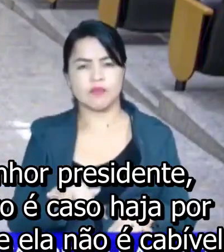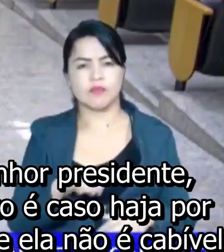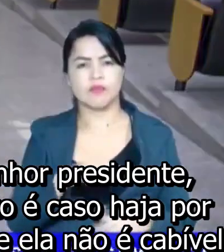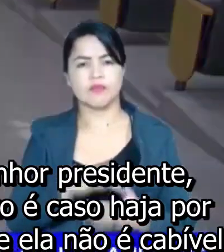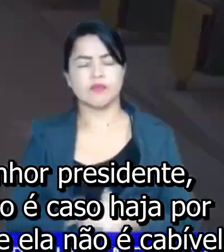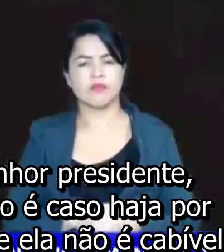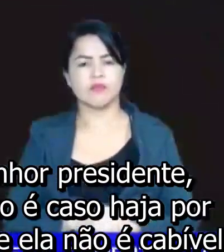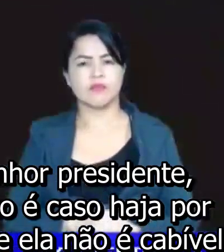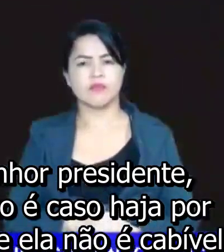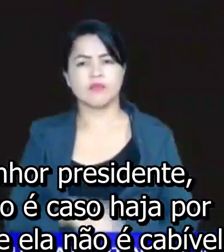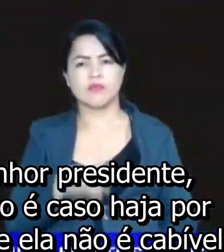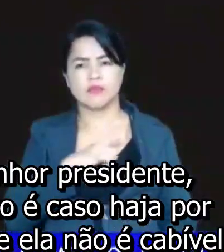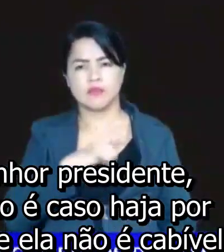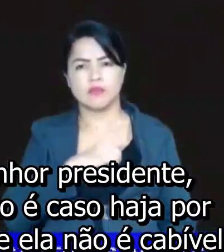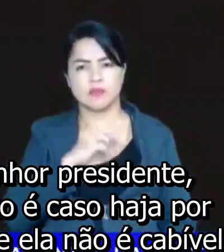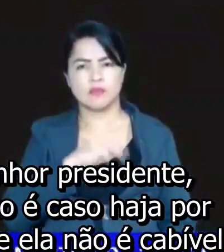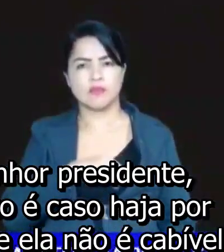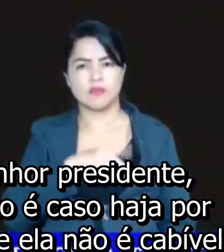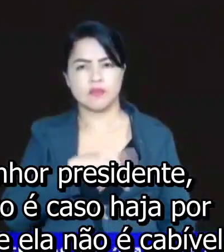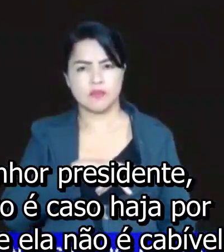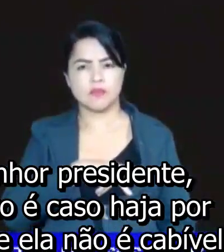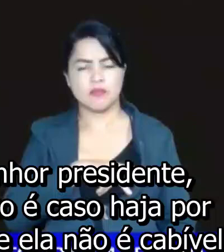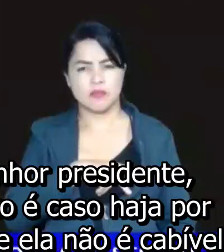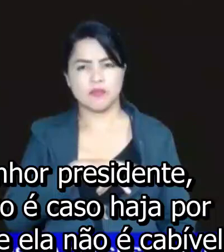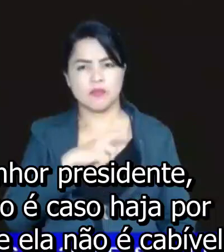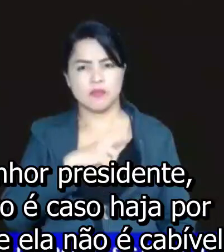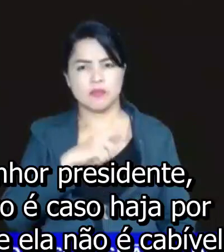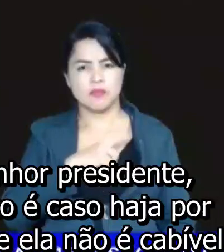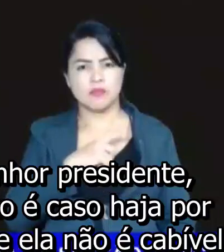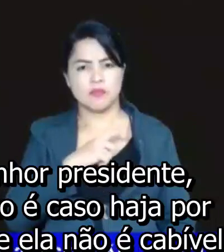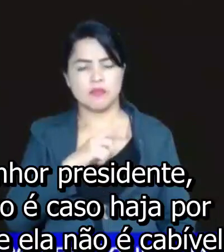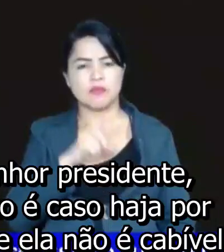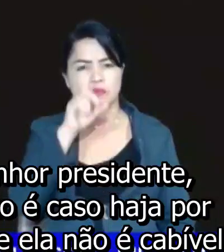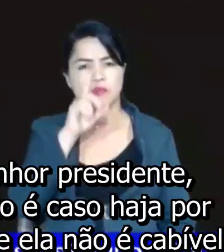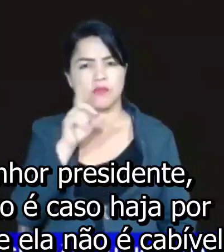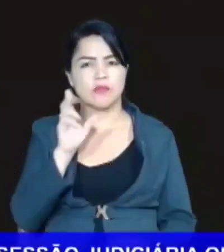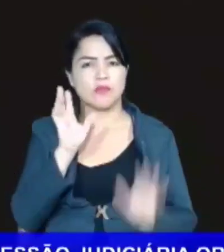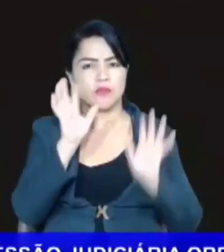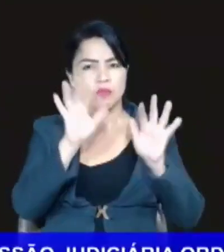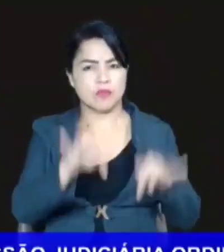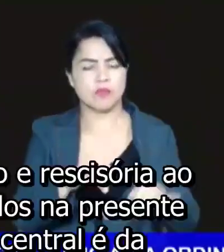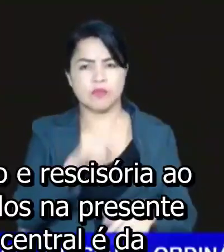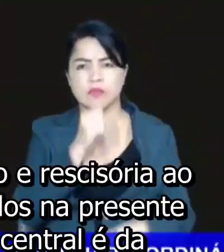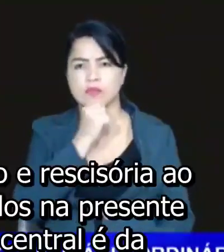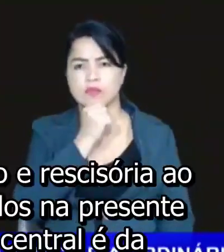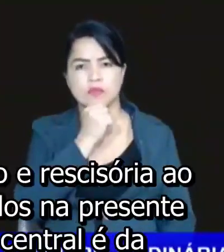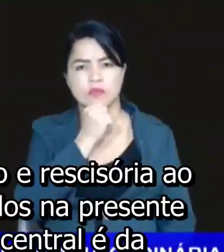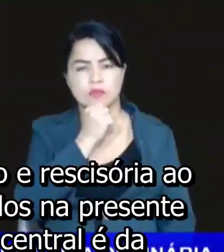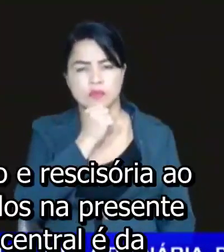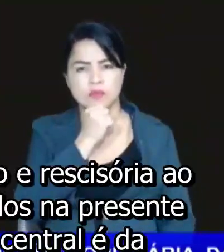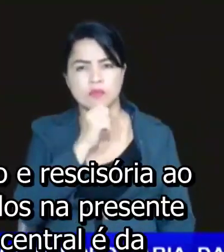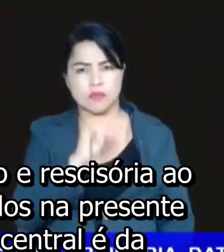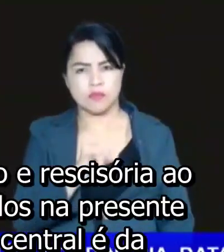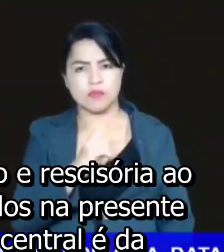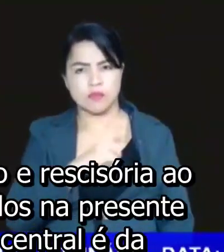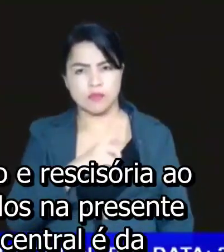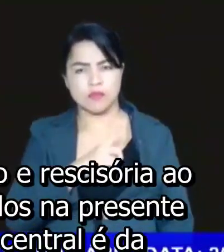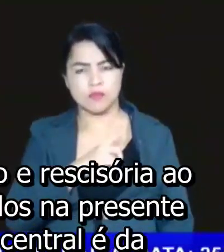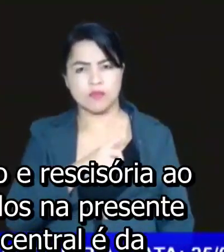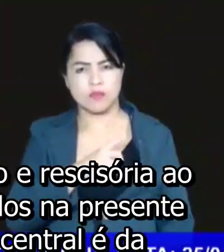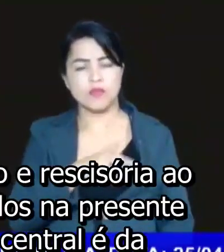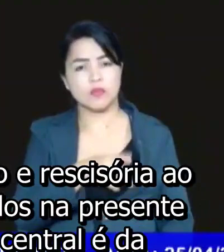caso haja, porque o Ministério Em Público vídeo entende que ela chamada, deve ser procurador do extinta, Ministério que ela Público, não é doutor cabível. Pablo. E caso venha a